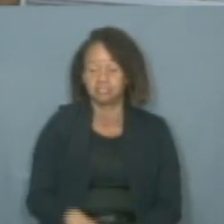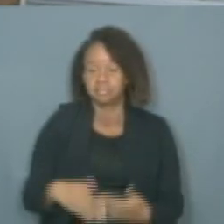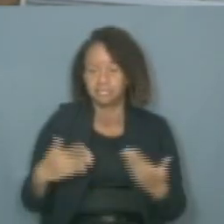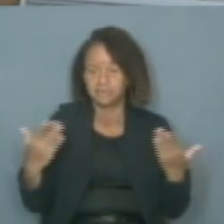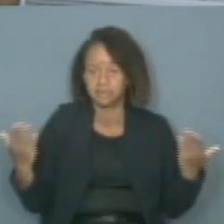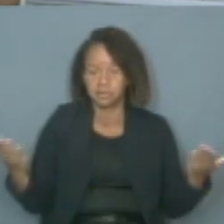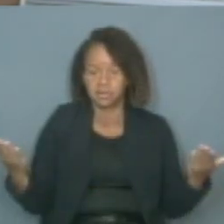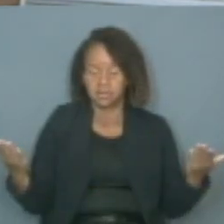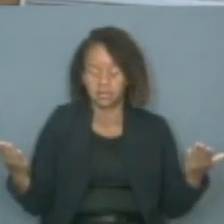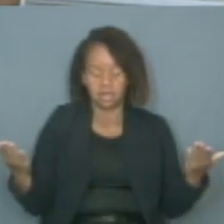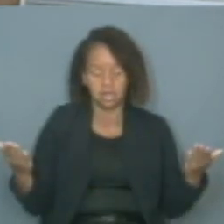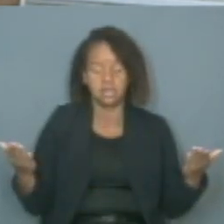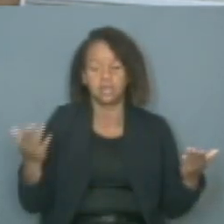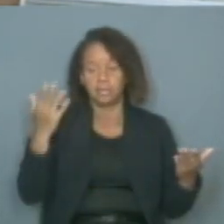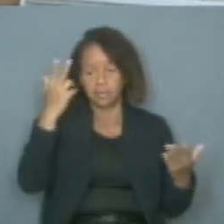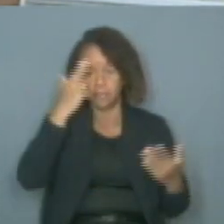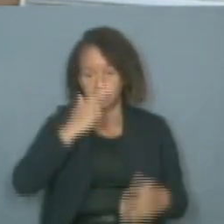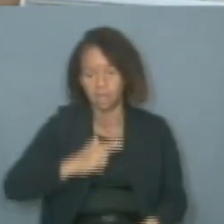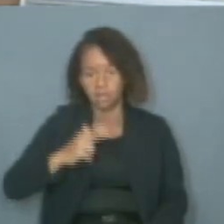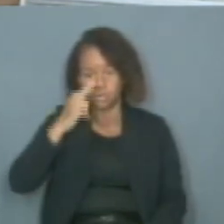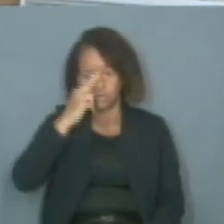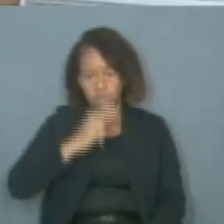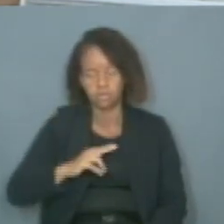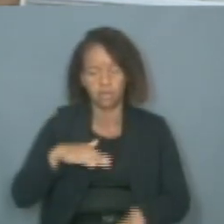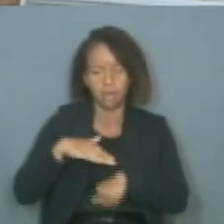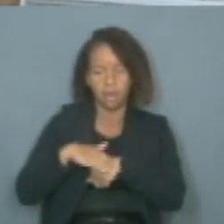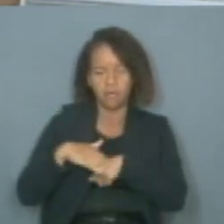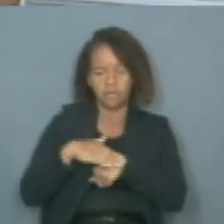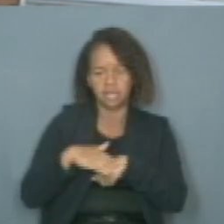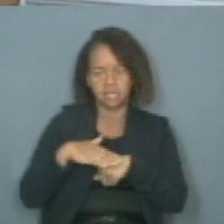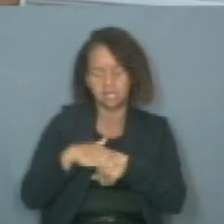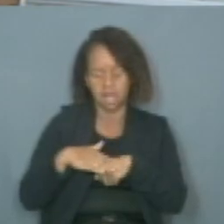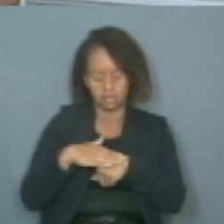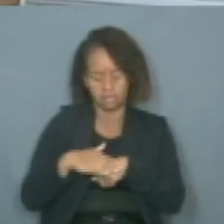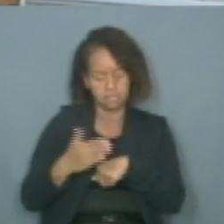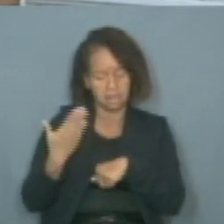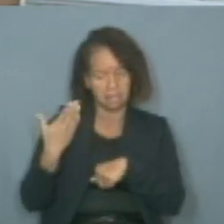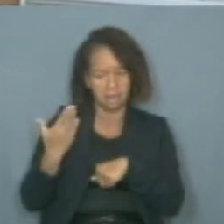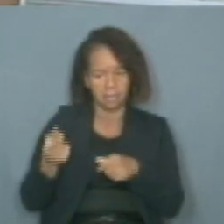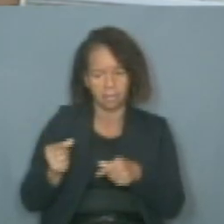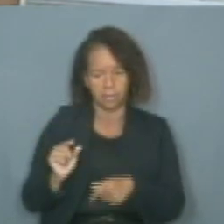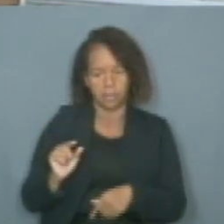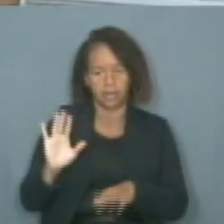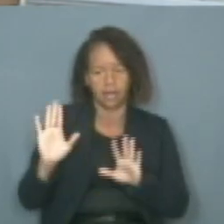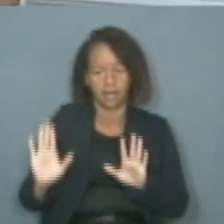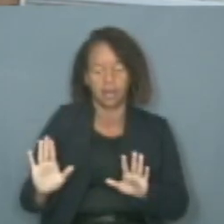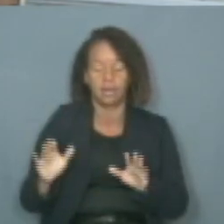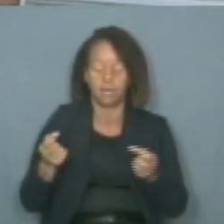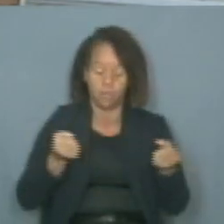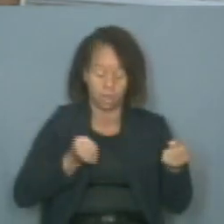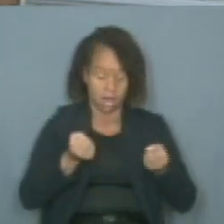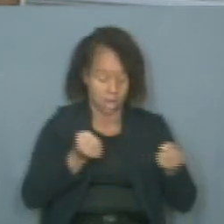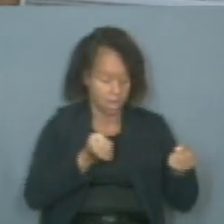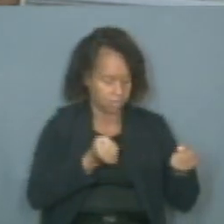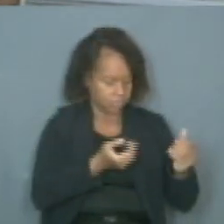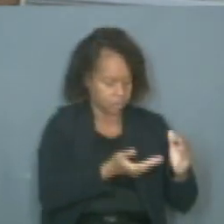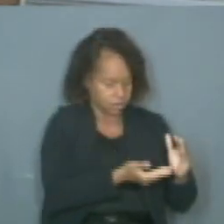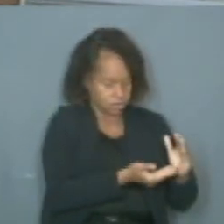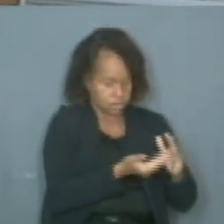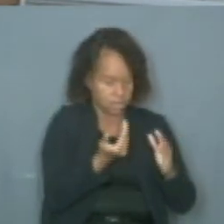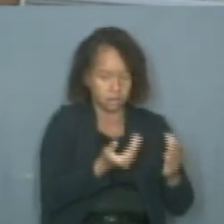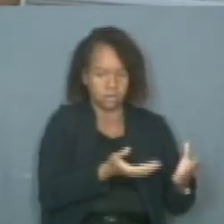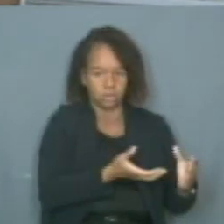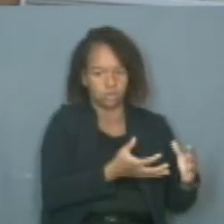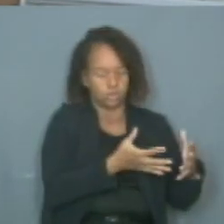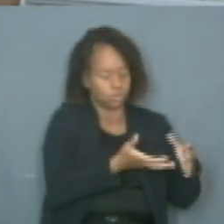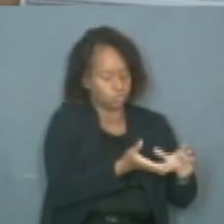simplesmente, nesse mesmo formato que conversávamos agora há pouco, o carro, ele foi rebocado ali